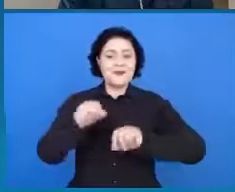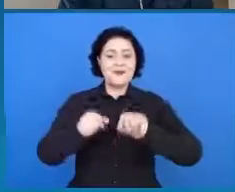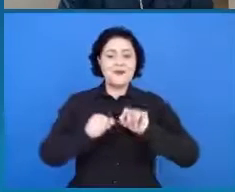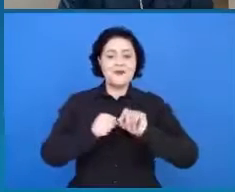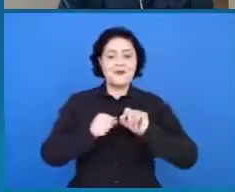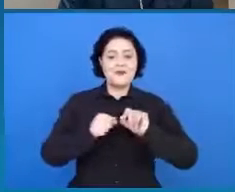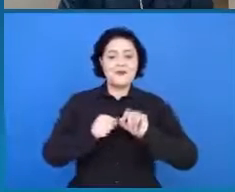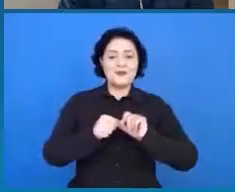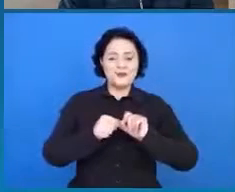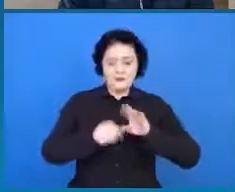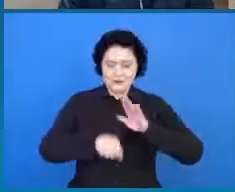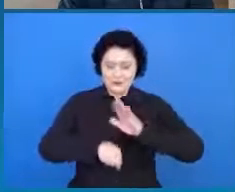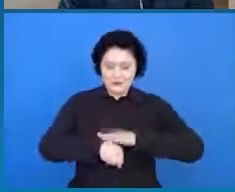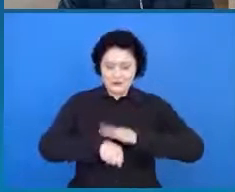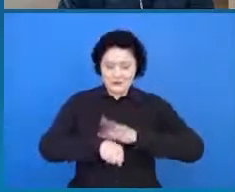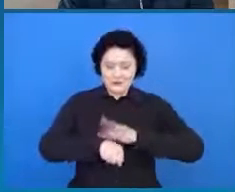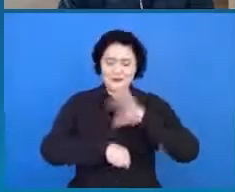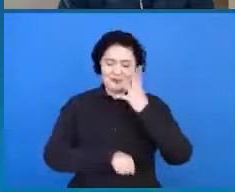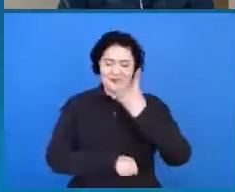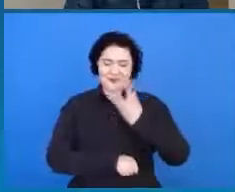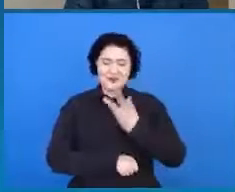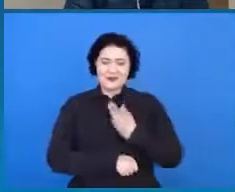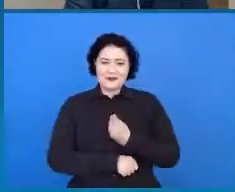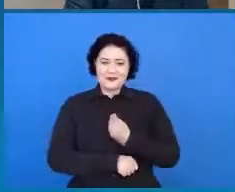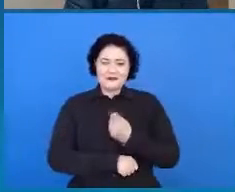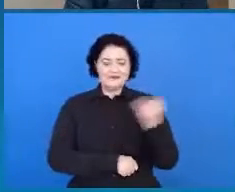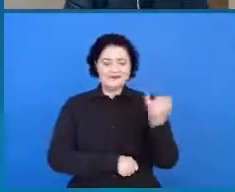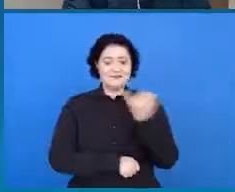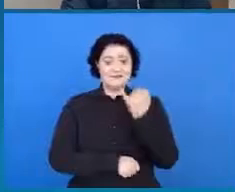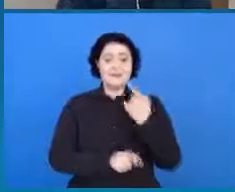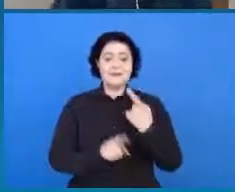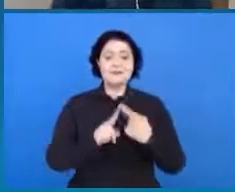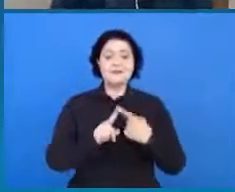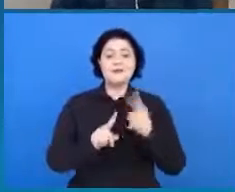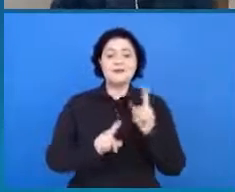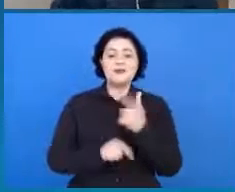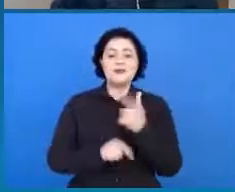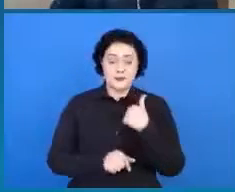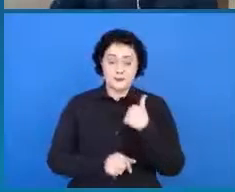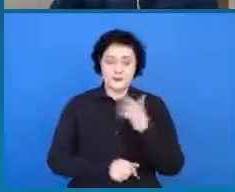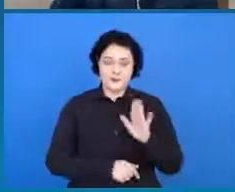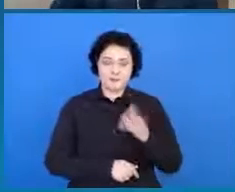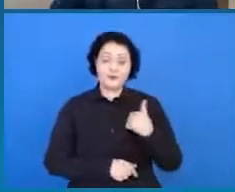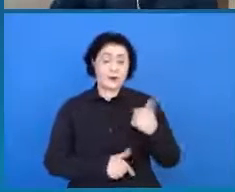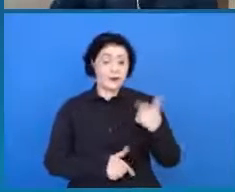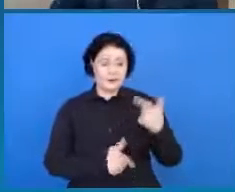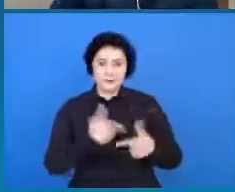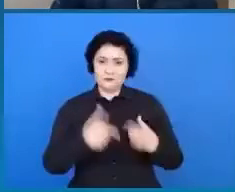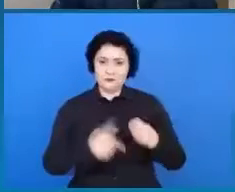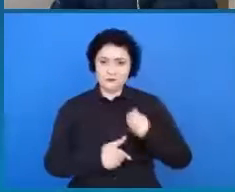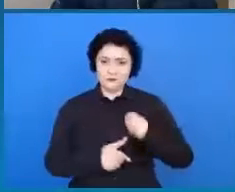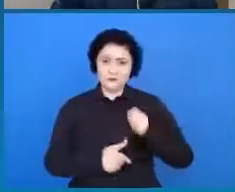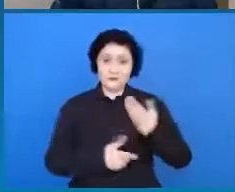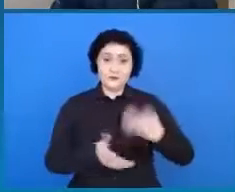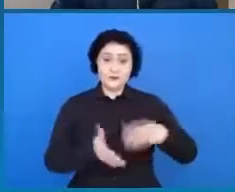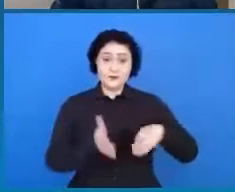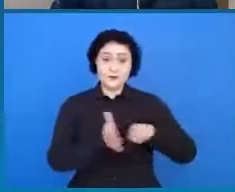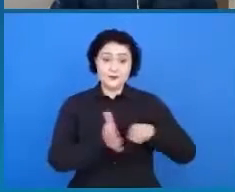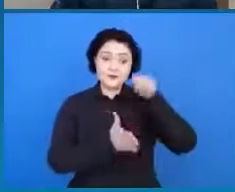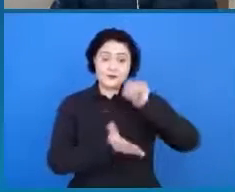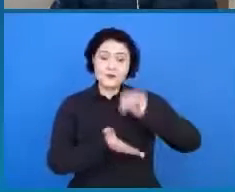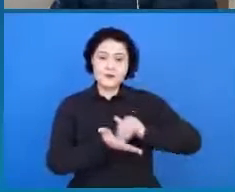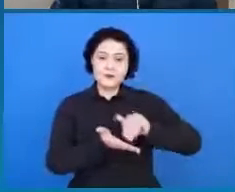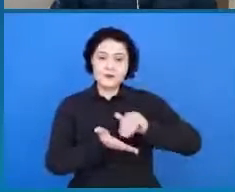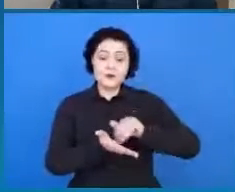ele é muito importante mas a história rápida que eu quero contar e eu estava no trabalho e chegou a secretaria de só lhe